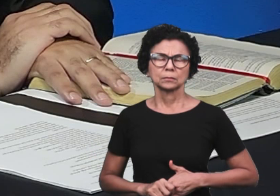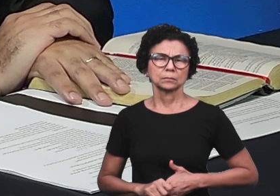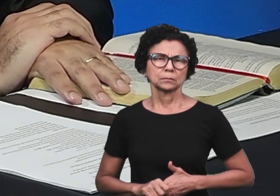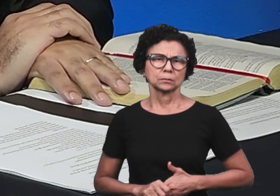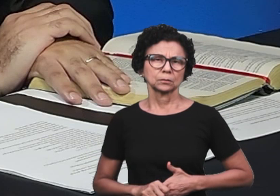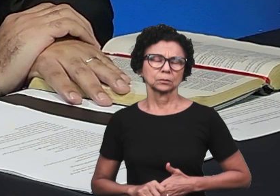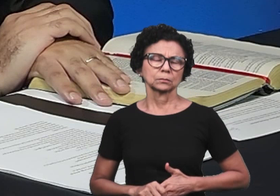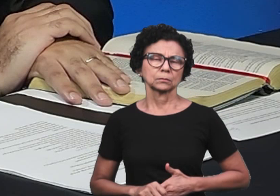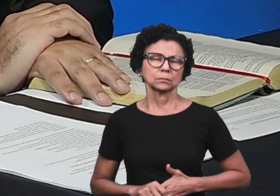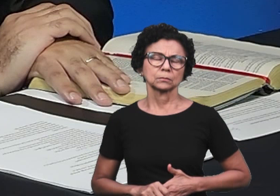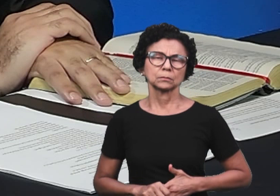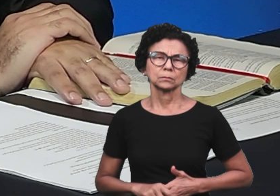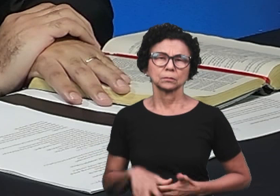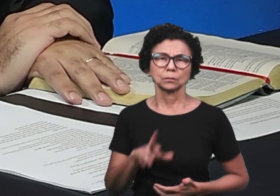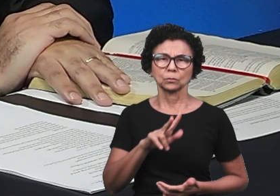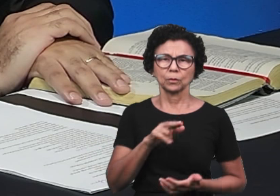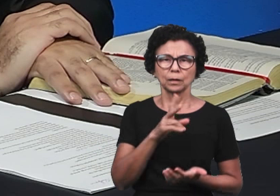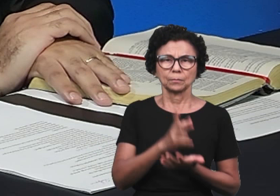pessoa.